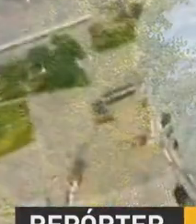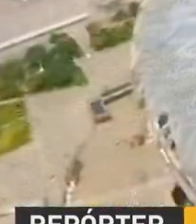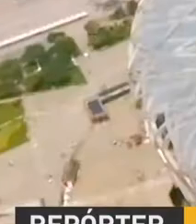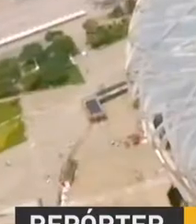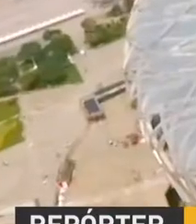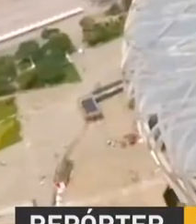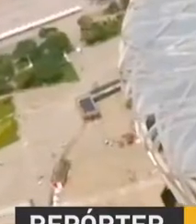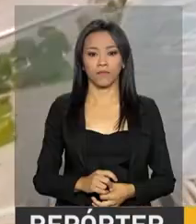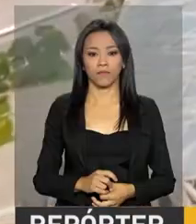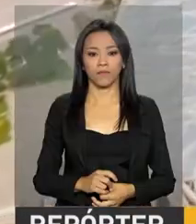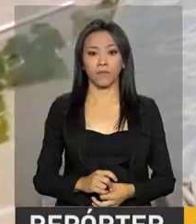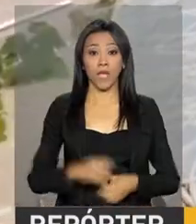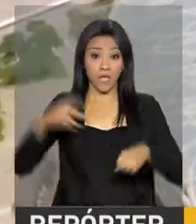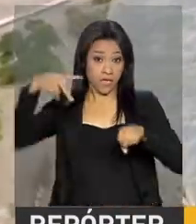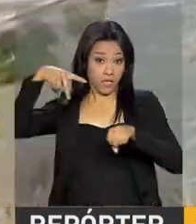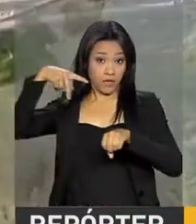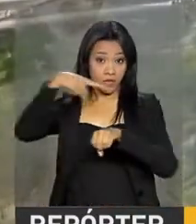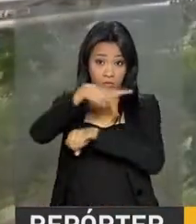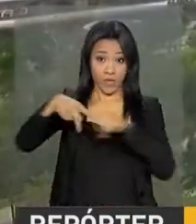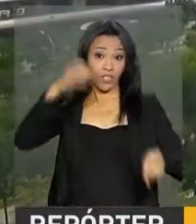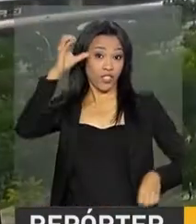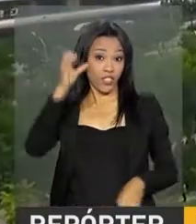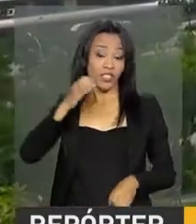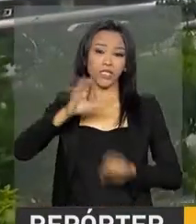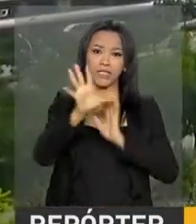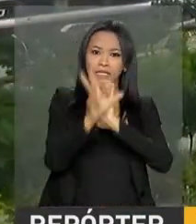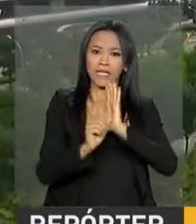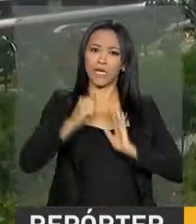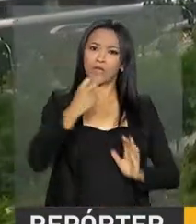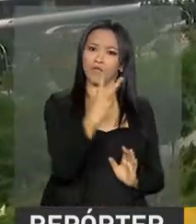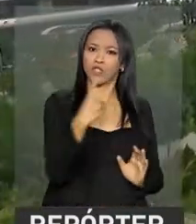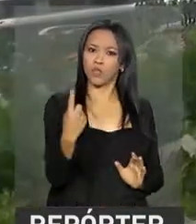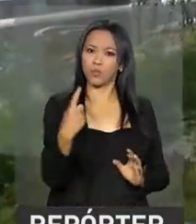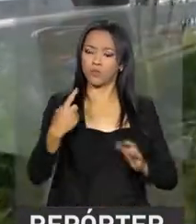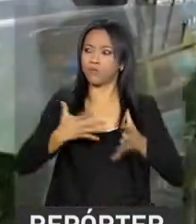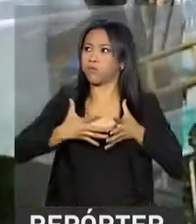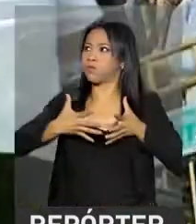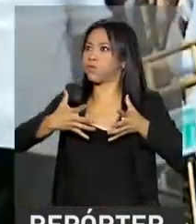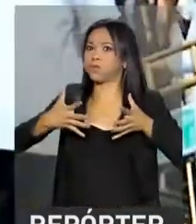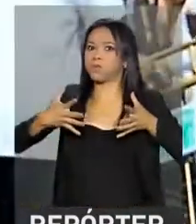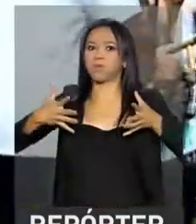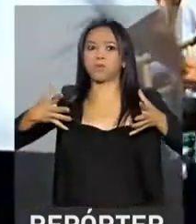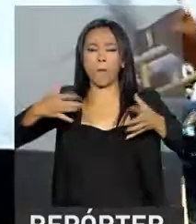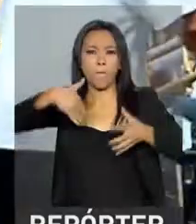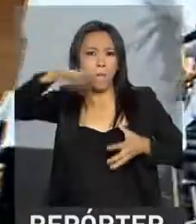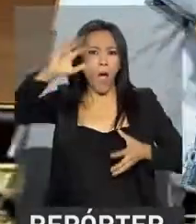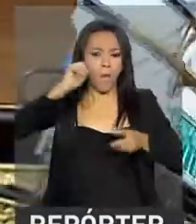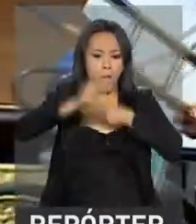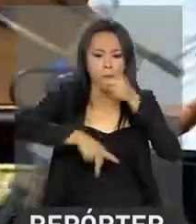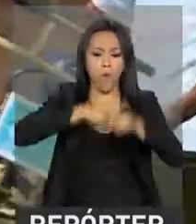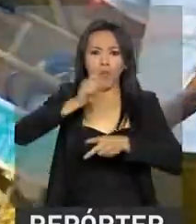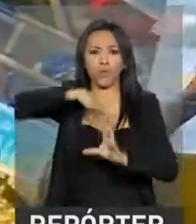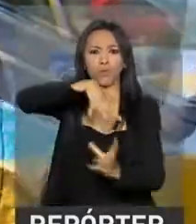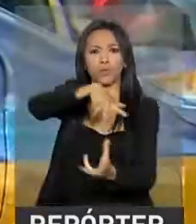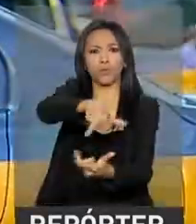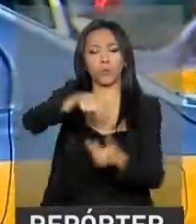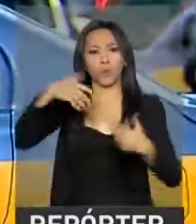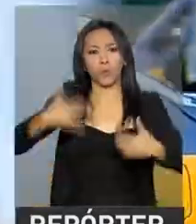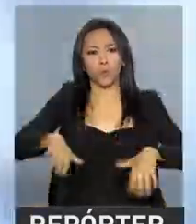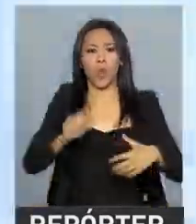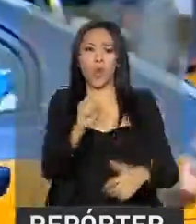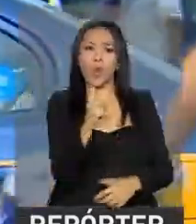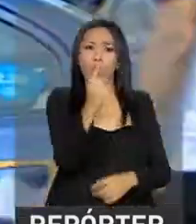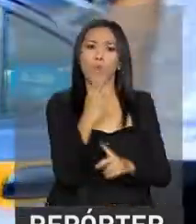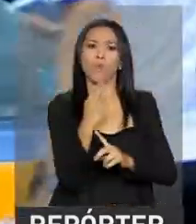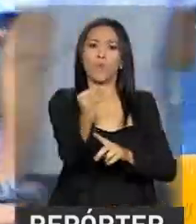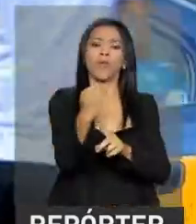Na China do século XXI, tudo é em grande escala. Com a maior população do planeta, o país se aproxima de 1